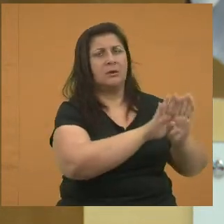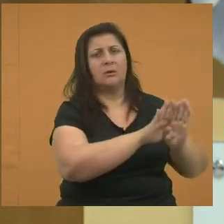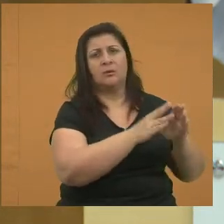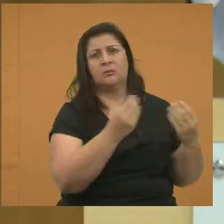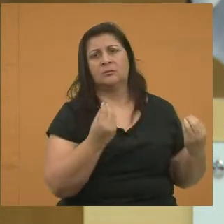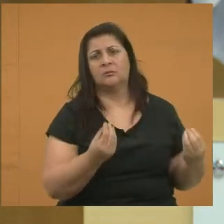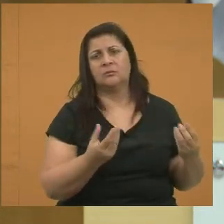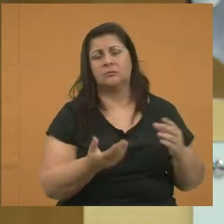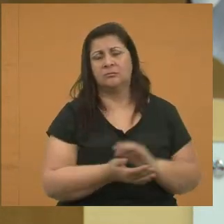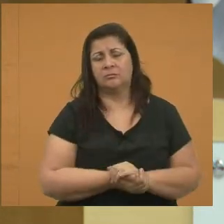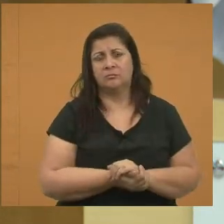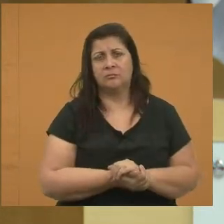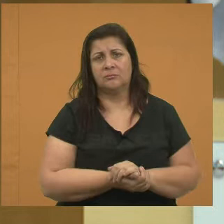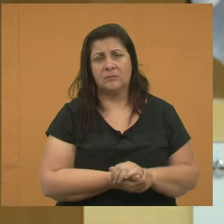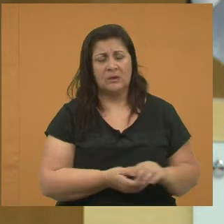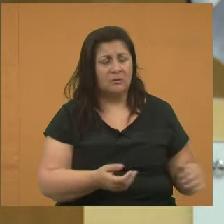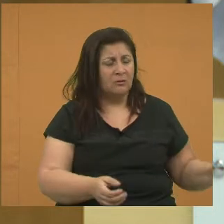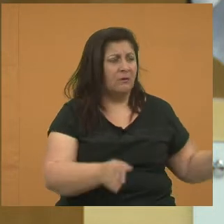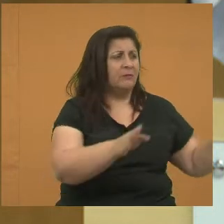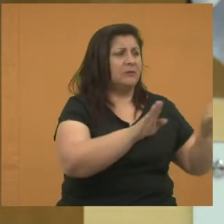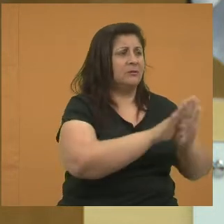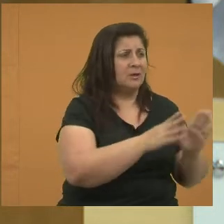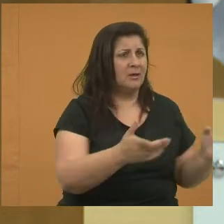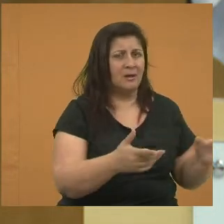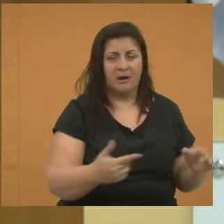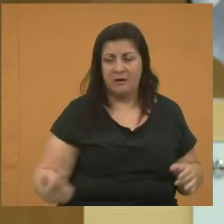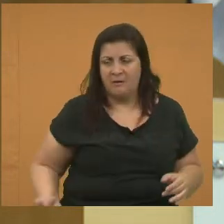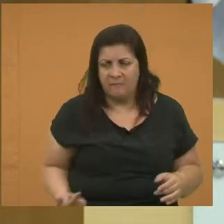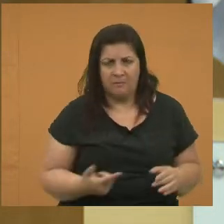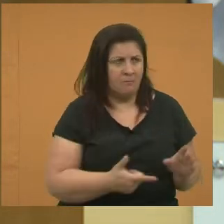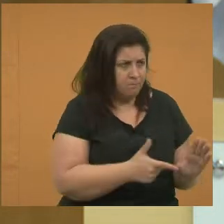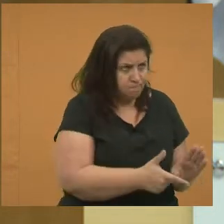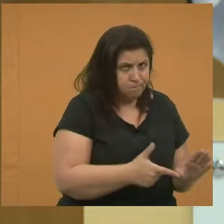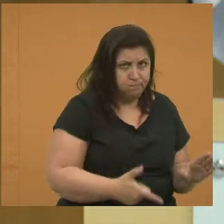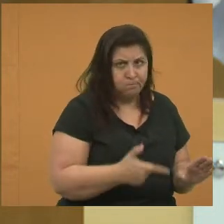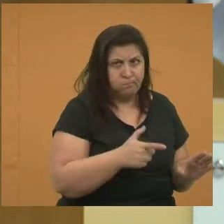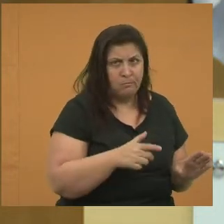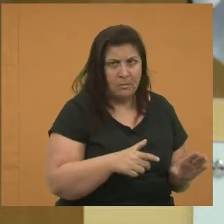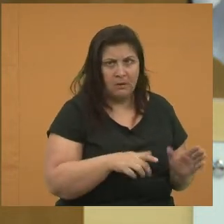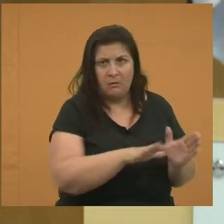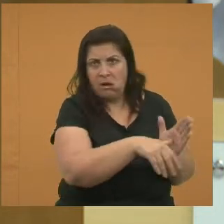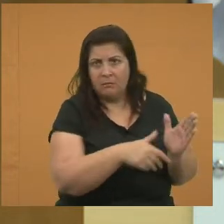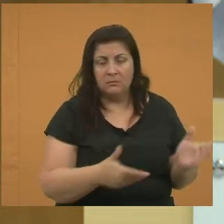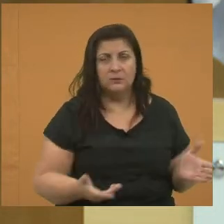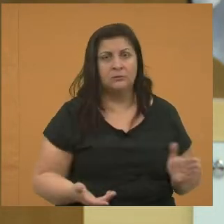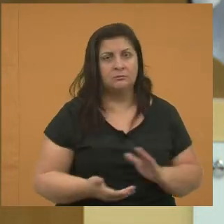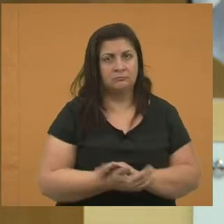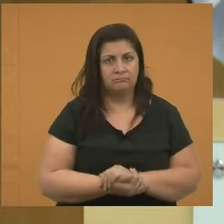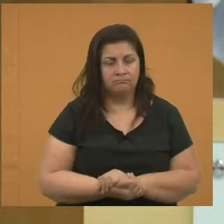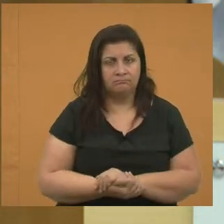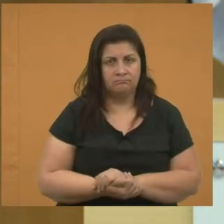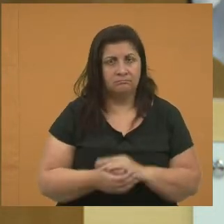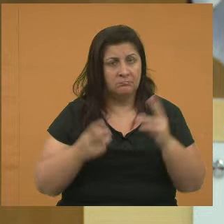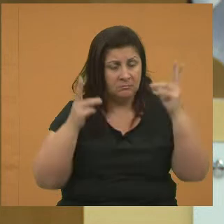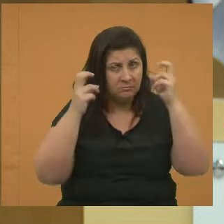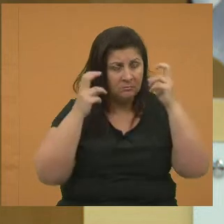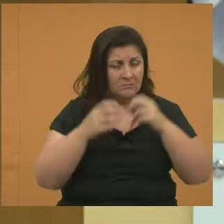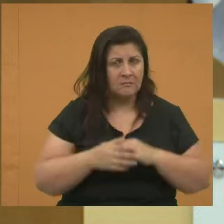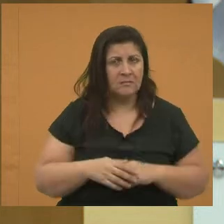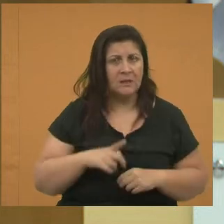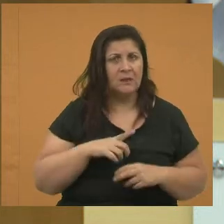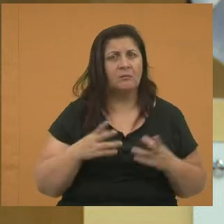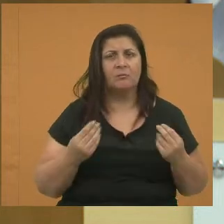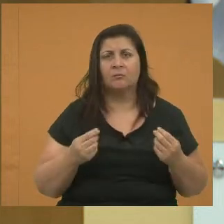nossas lojas? Quando a gente vai fechar, a gente é abordado num sequestro relâmpago. Então perceba o seguinte, que nós temos muita